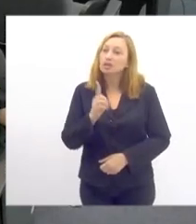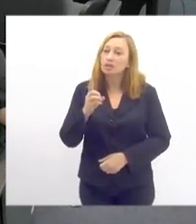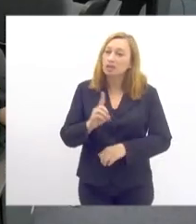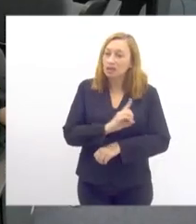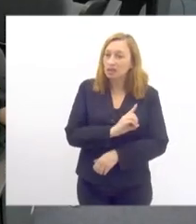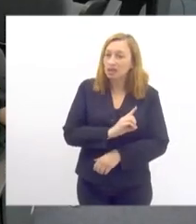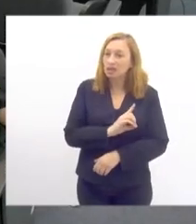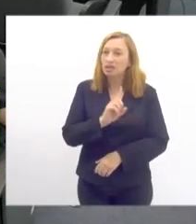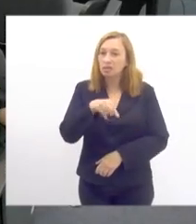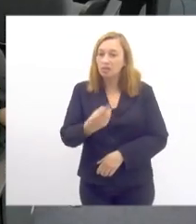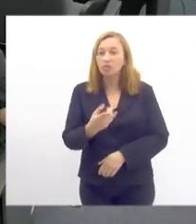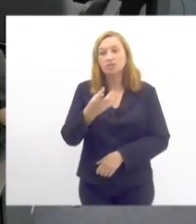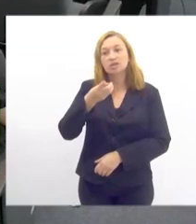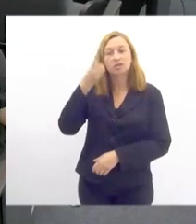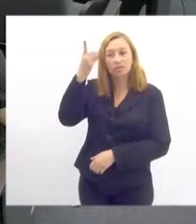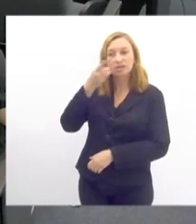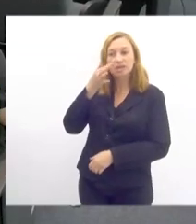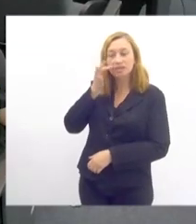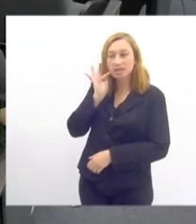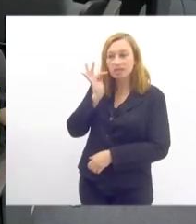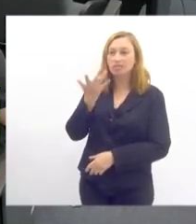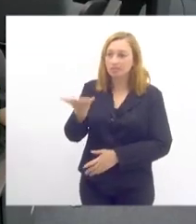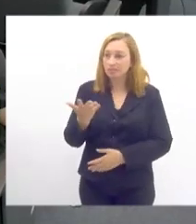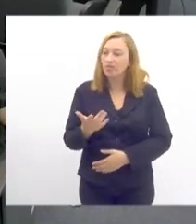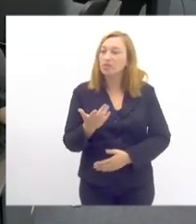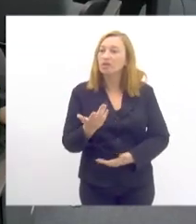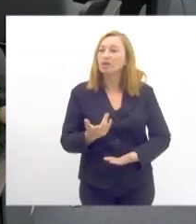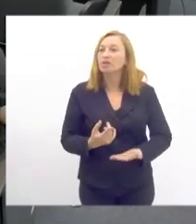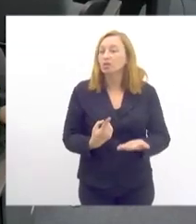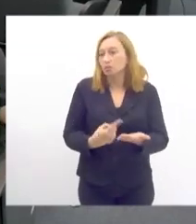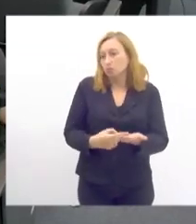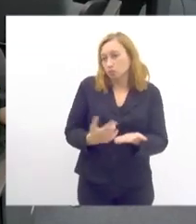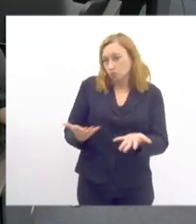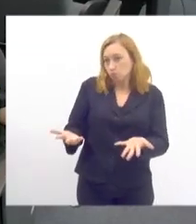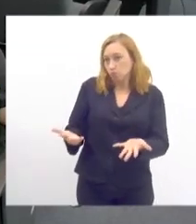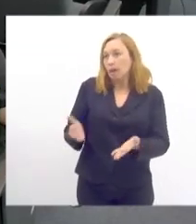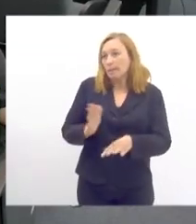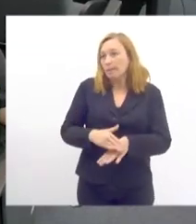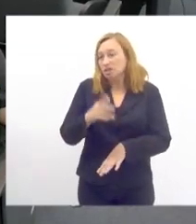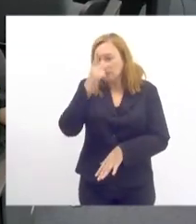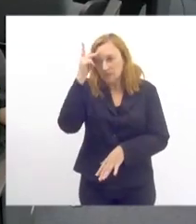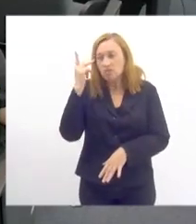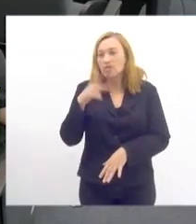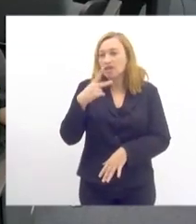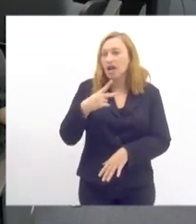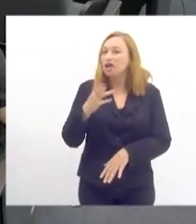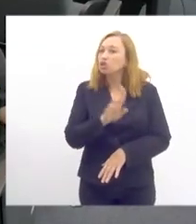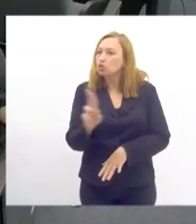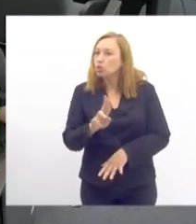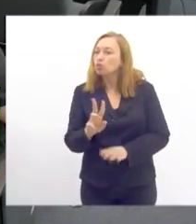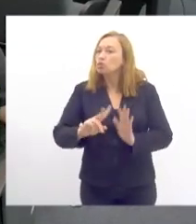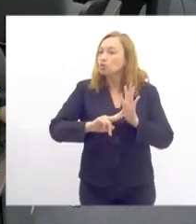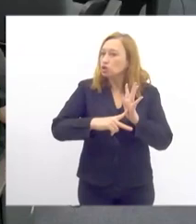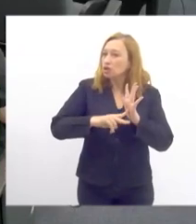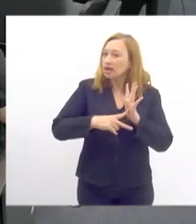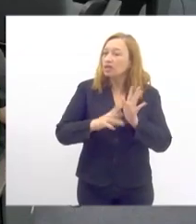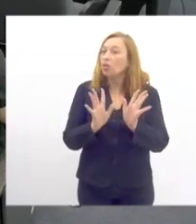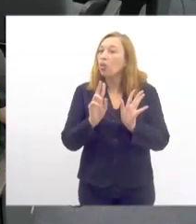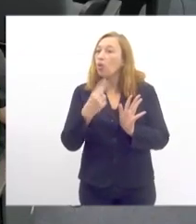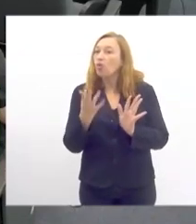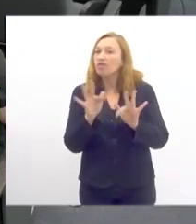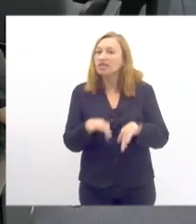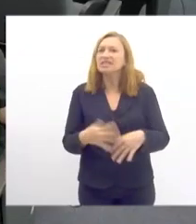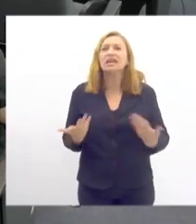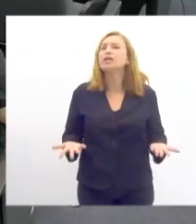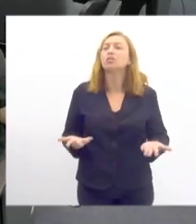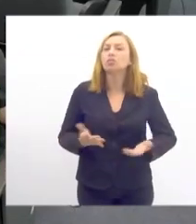passar o deputado Serafini. Então, como você determinar aí se mais alguém vai falar em nome do sindicato, se será você